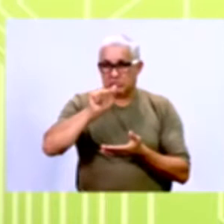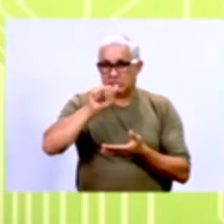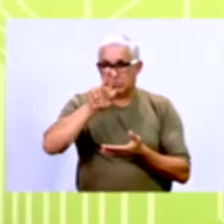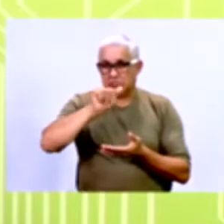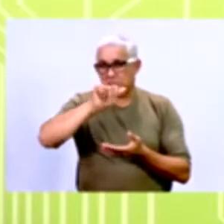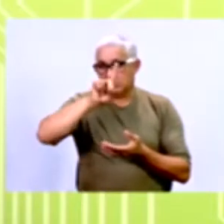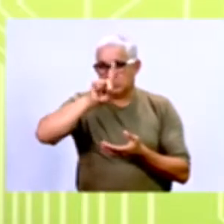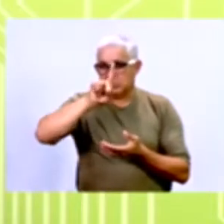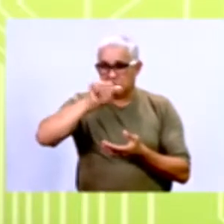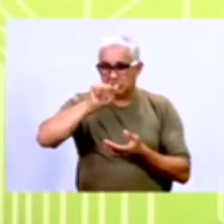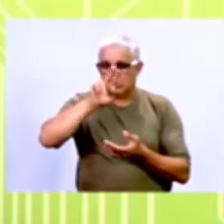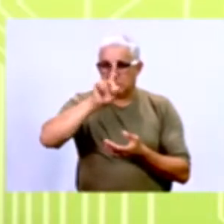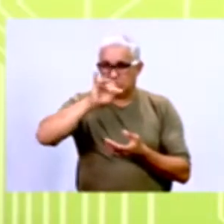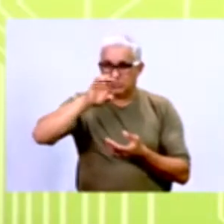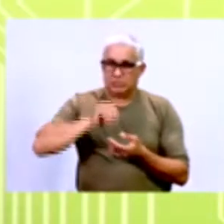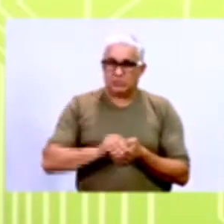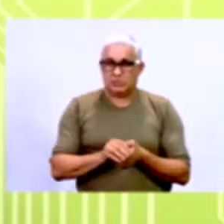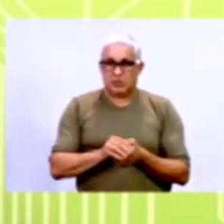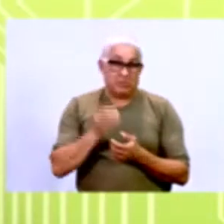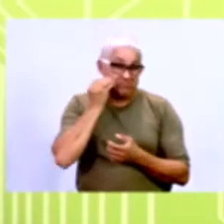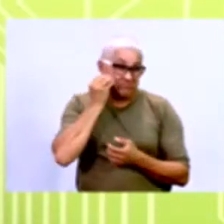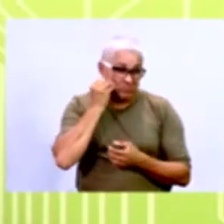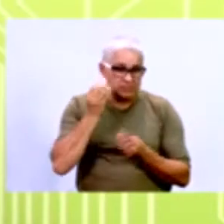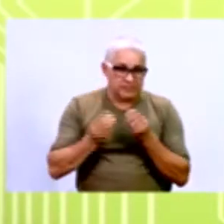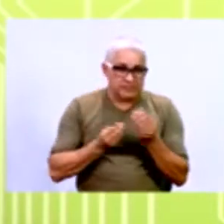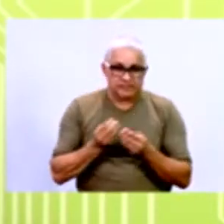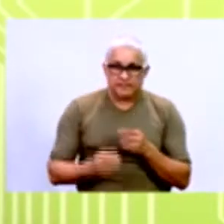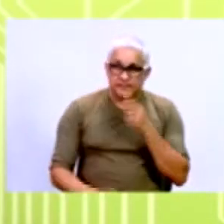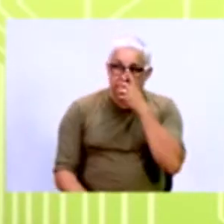aqui uma simulação.